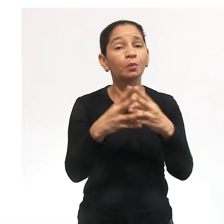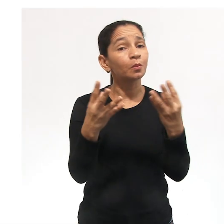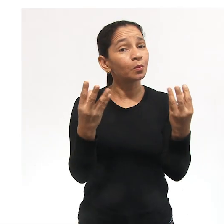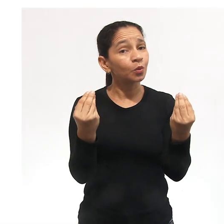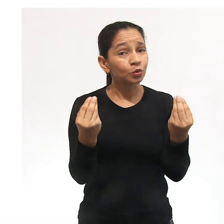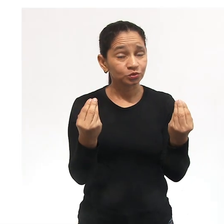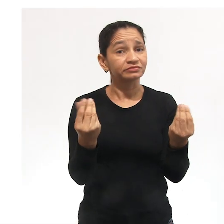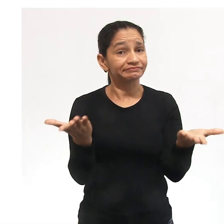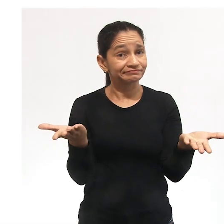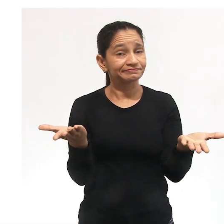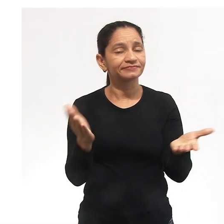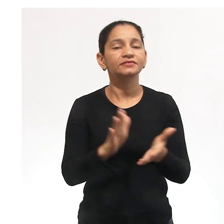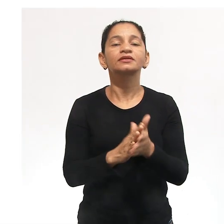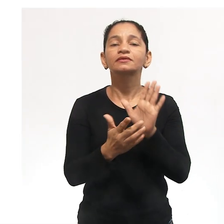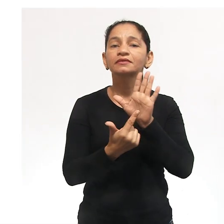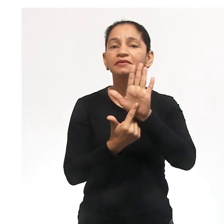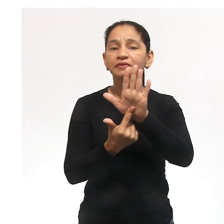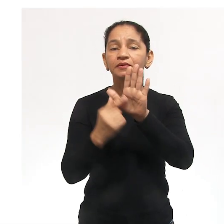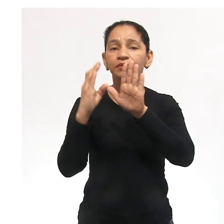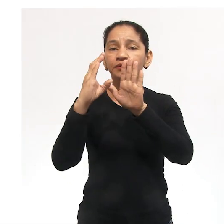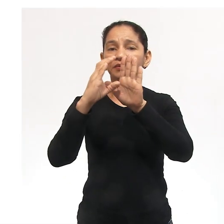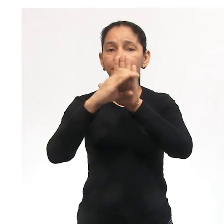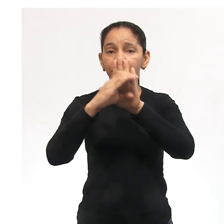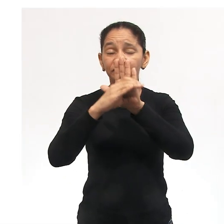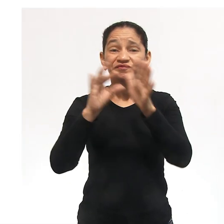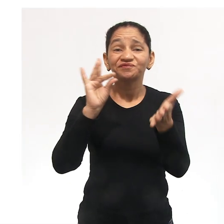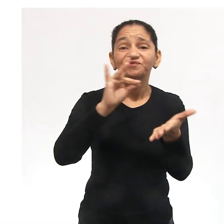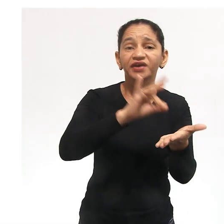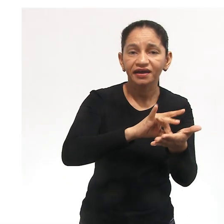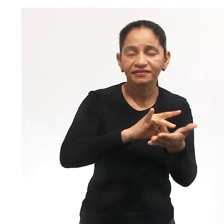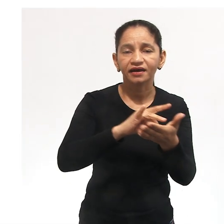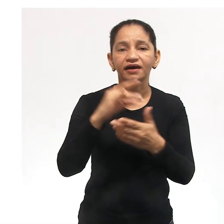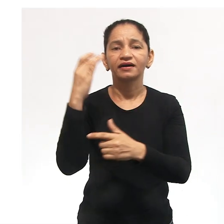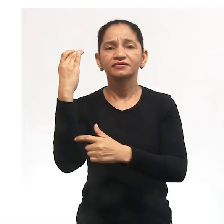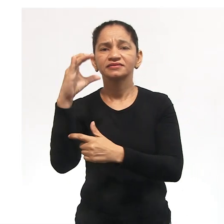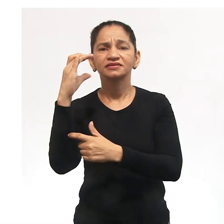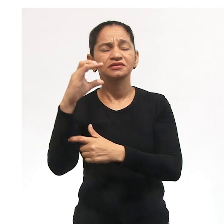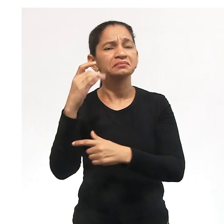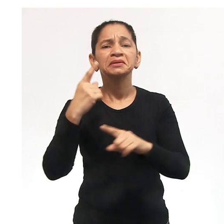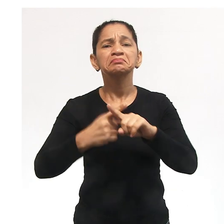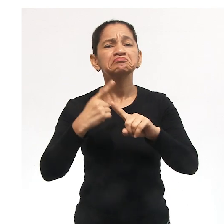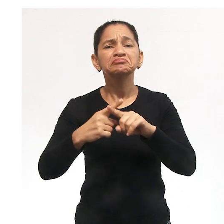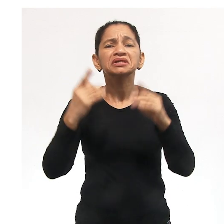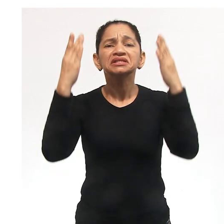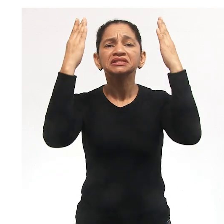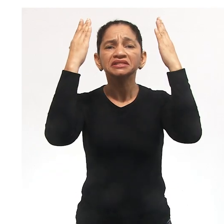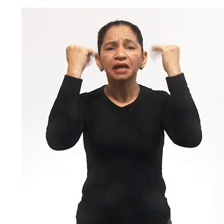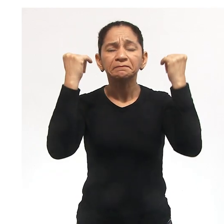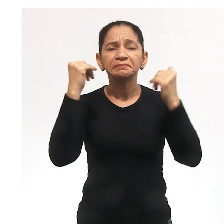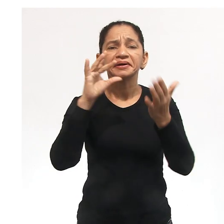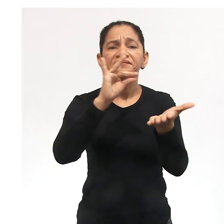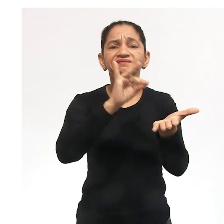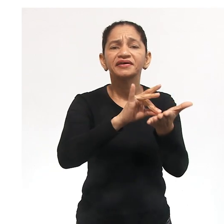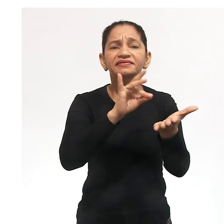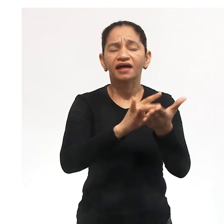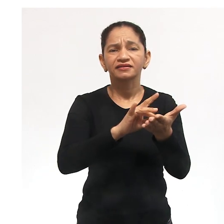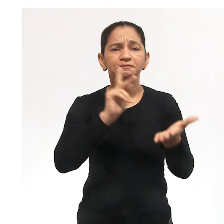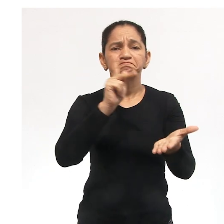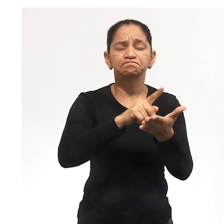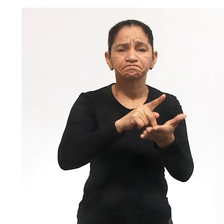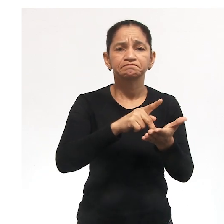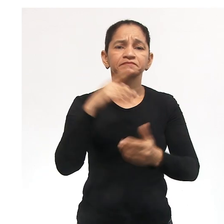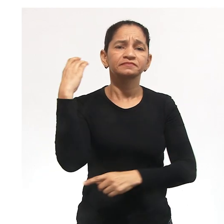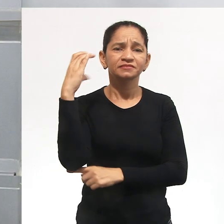aqui eu vou te apresentar o conceito de verdade científica. Uai, mas por que eu tenho que entender sobre verdade científica,